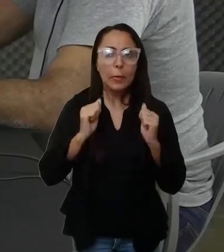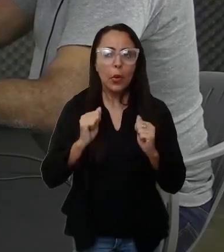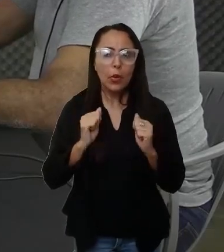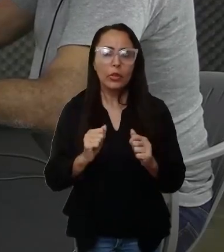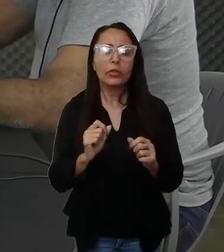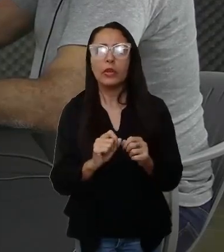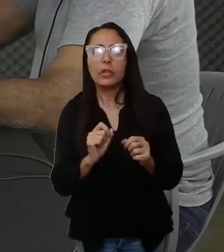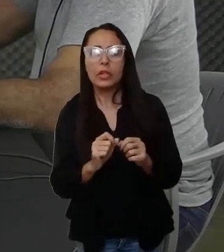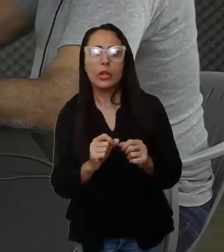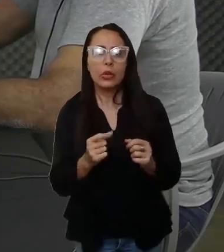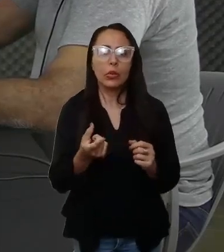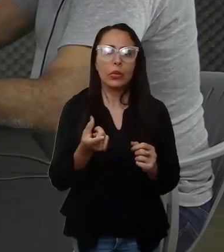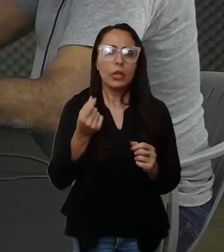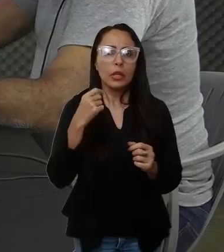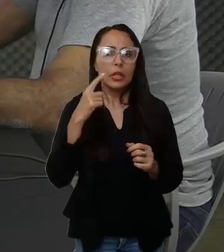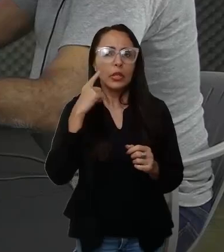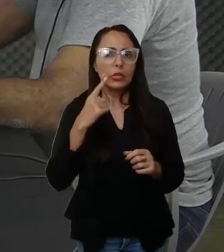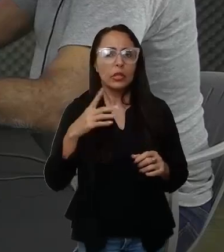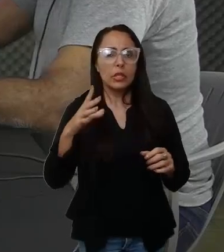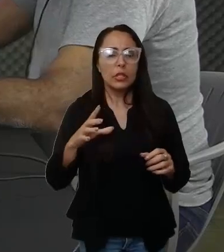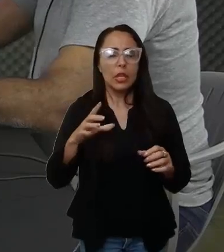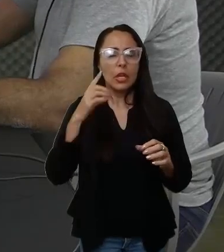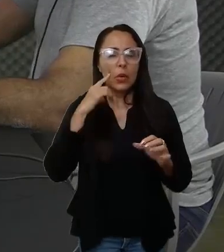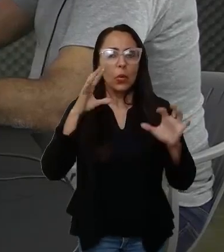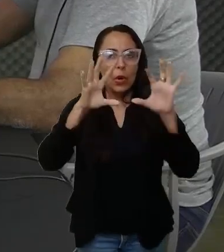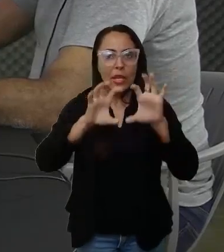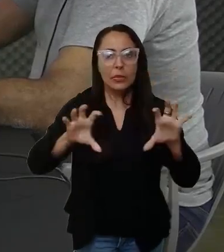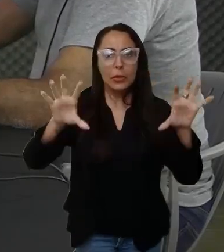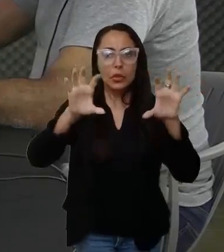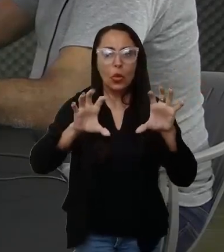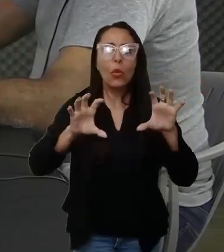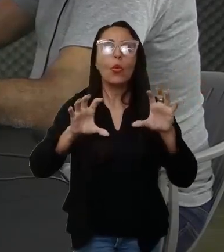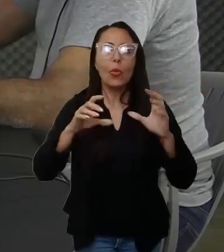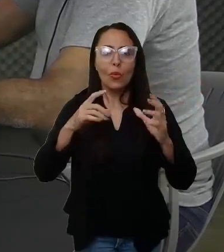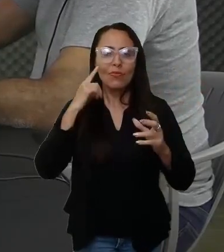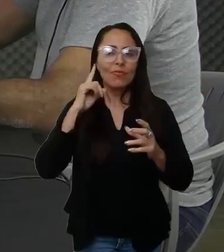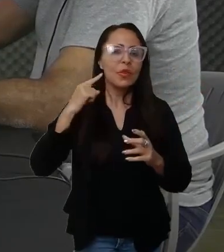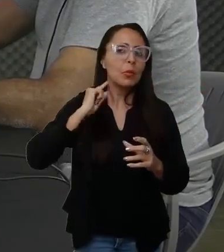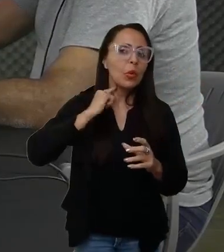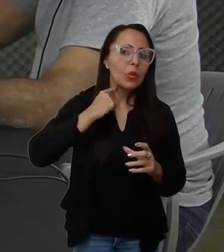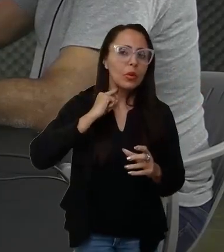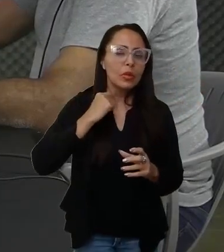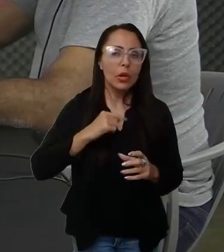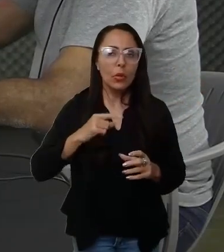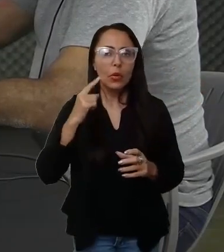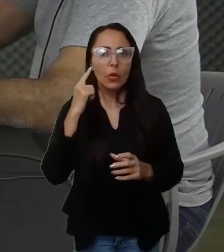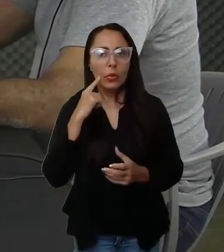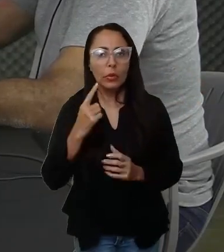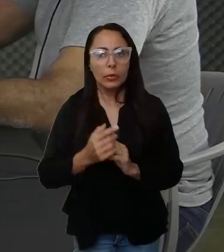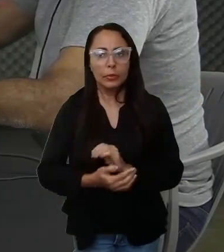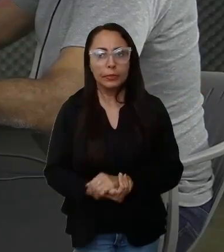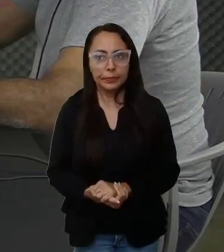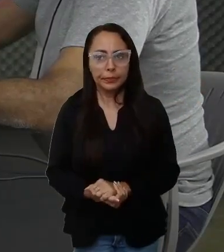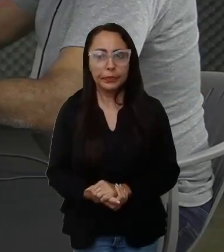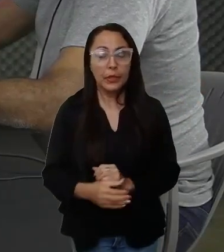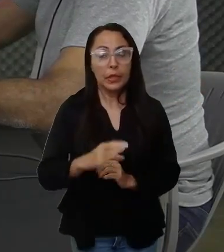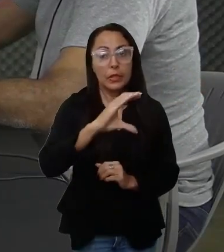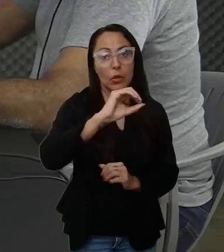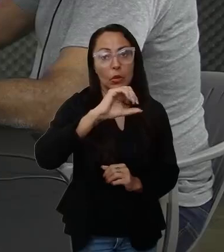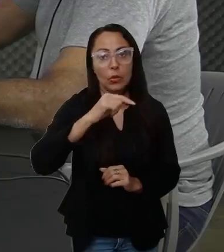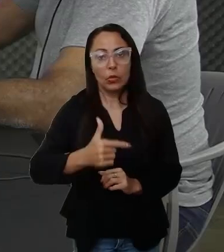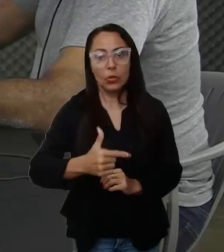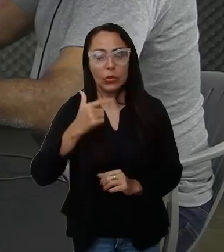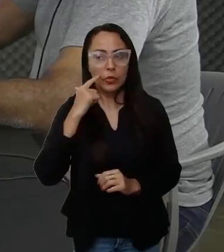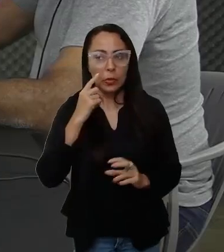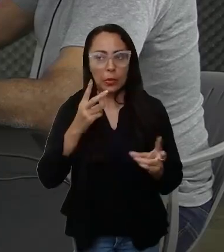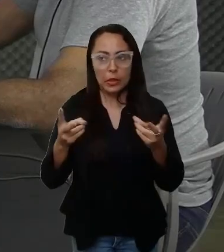com que deixe de ser um emissor para ser um sumidouro de CO2. Então foi identificado,